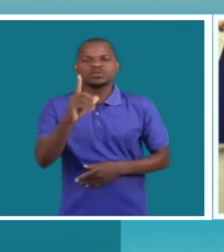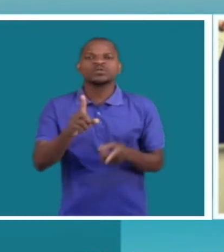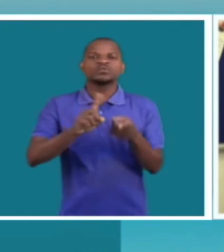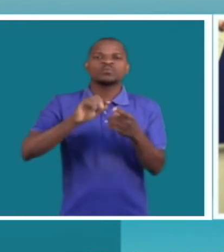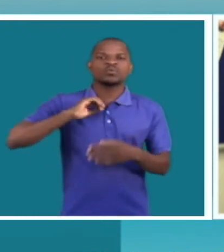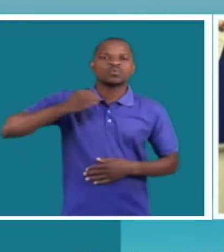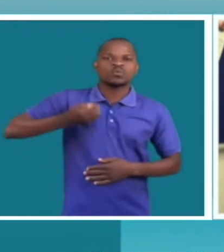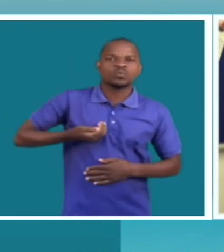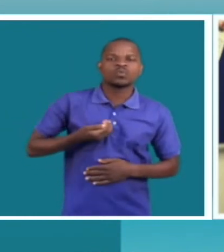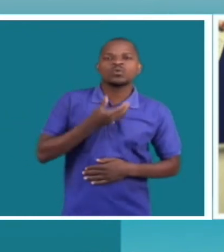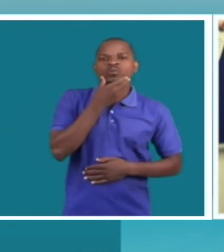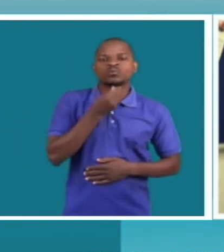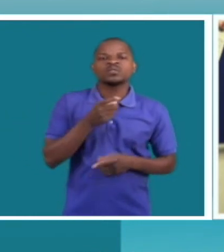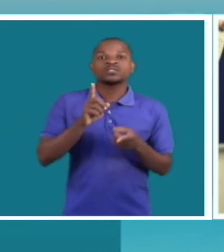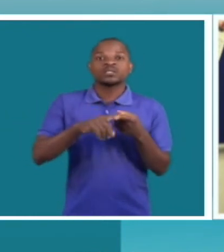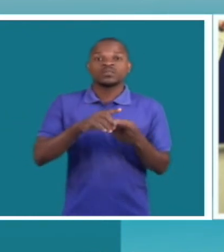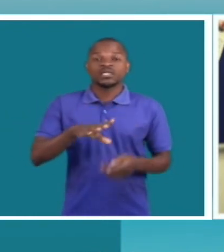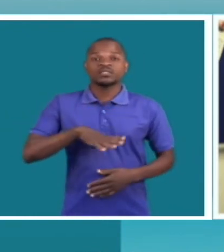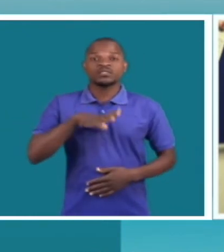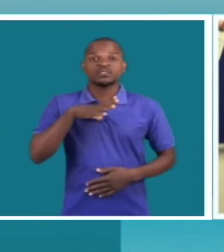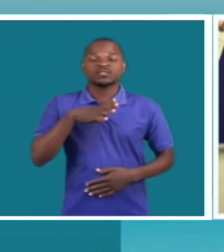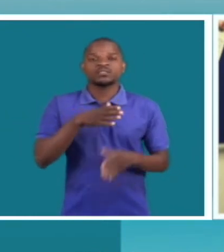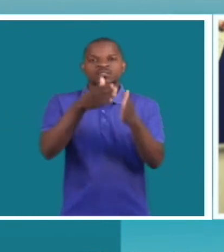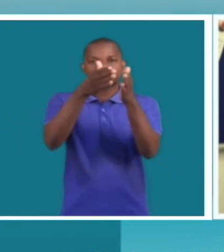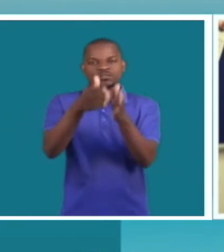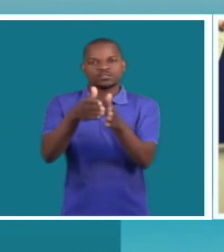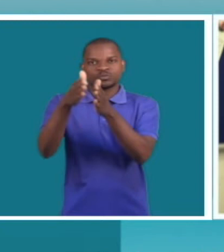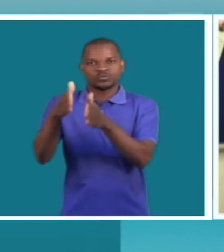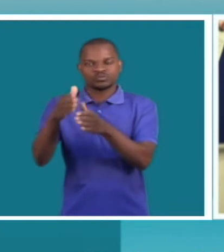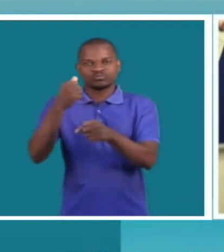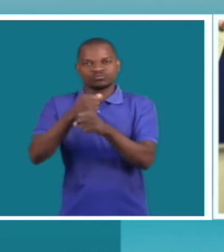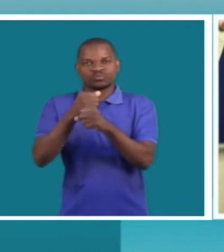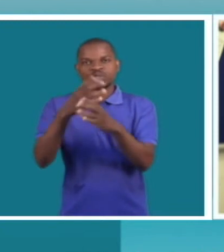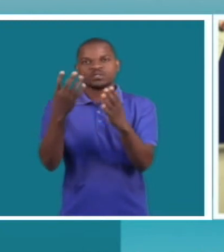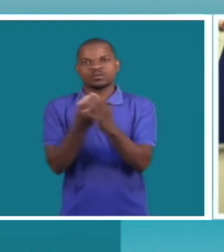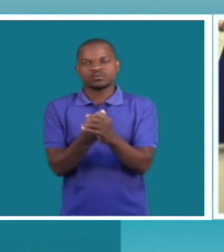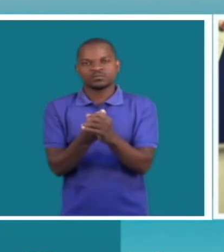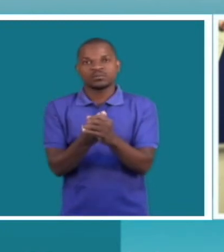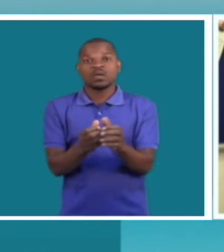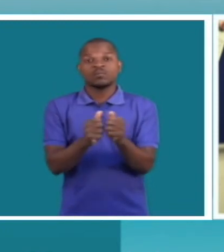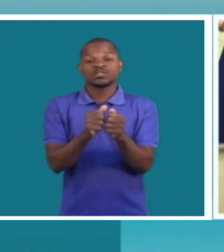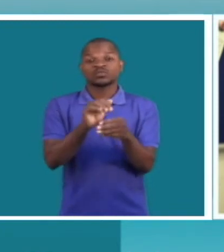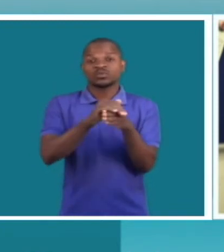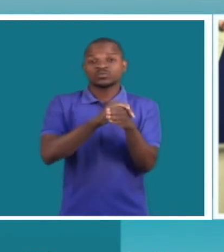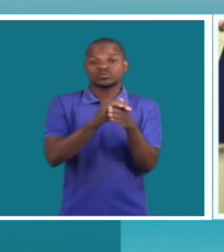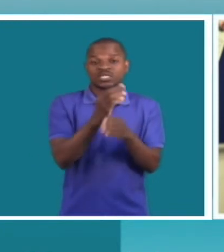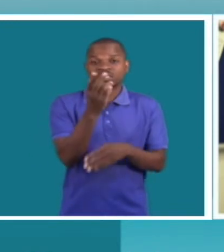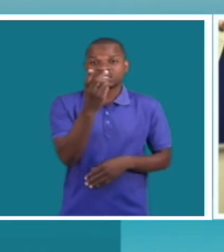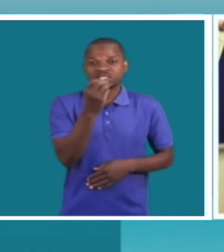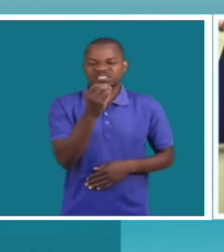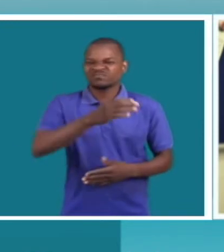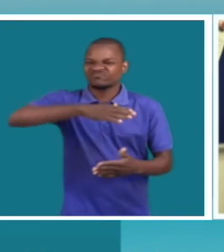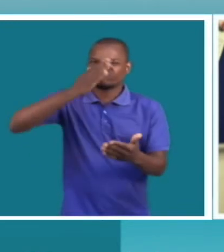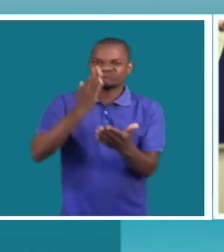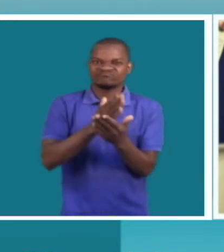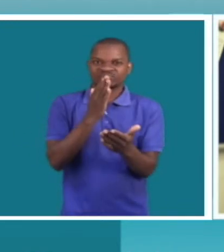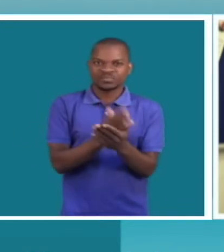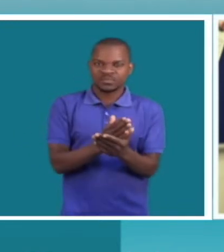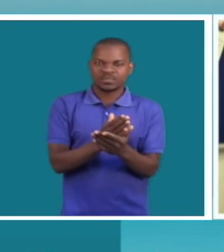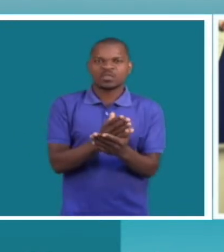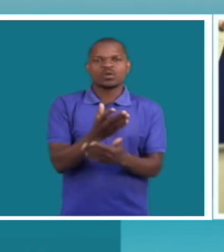questão do gênero e a questão da idade das pessoas com as quais temos vindo a trabalhar. É só com dados credíveis, é só com